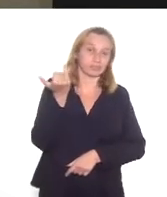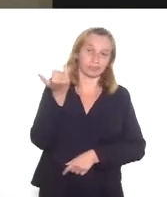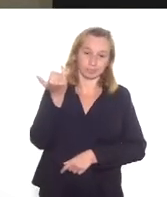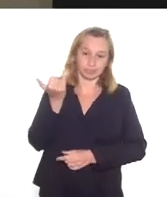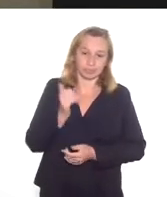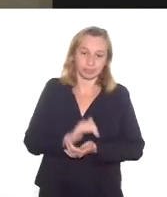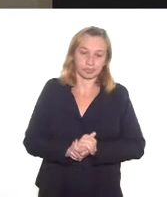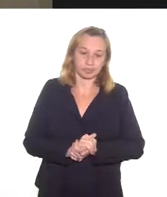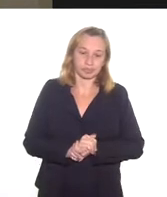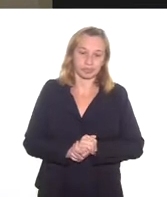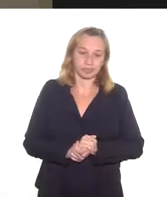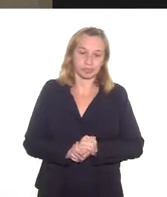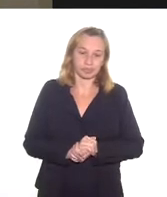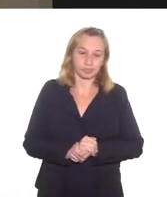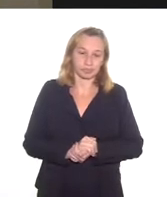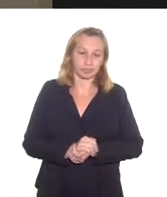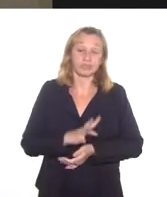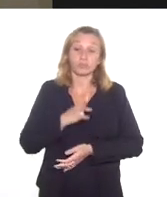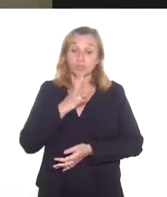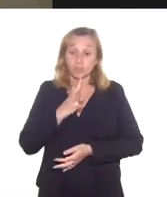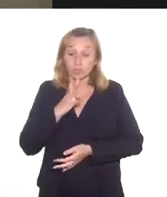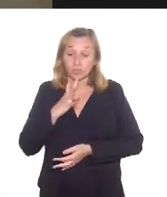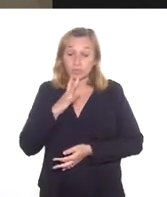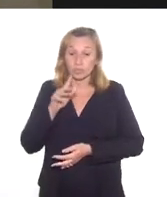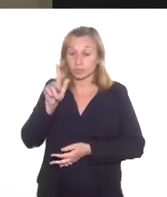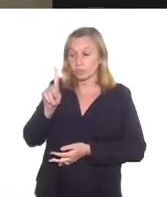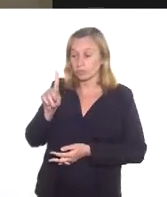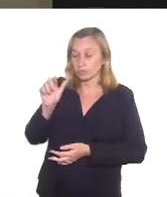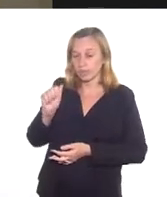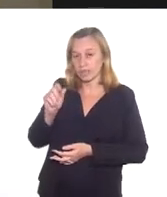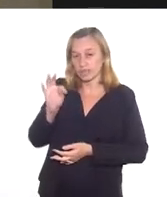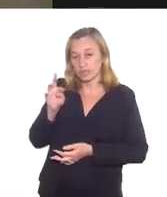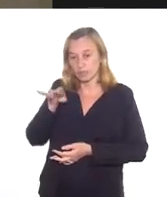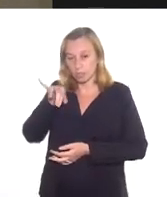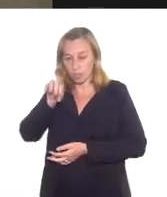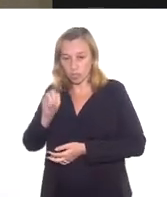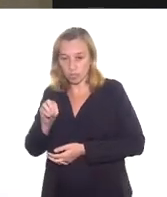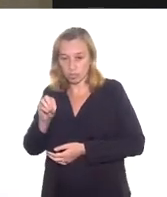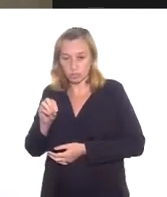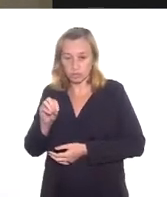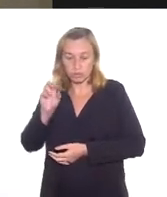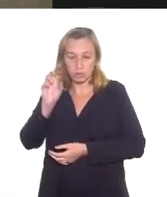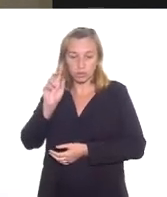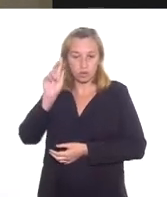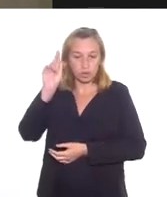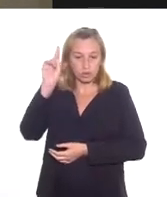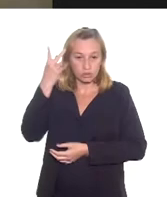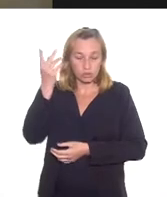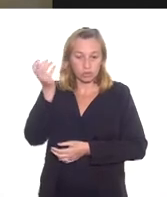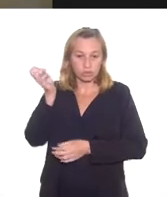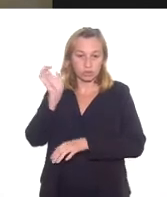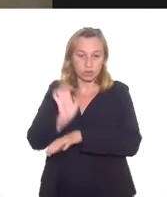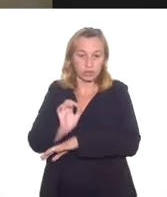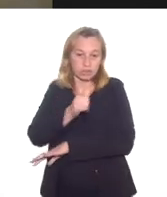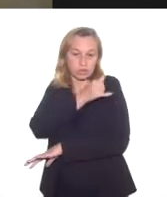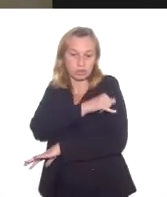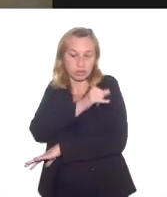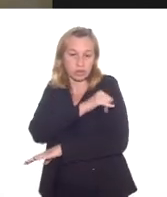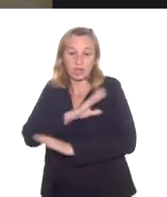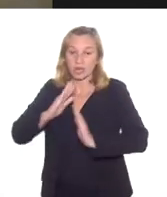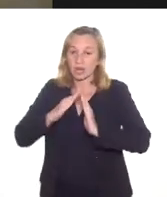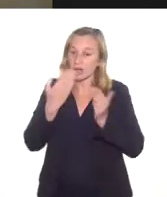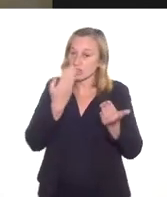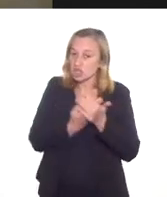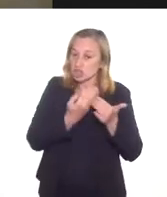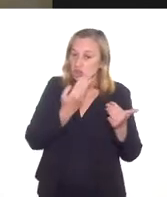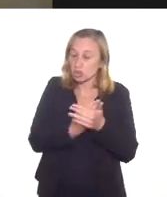o tombamento, o reconhecimento como patrimônio histórico e cultural do Estado do Rio de Janeiro à Escola Municipal Doutor Cícero